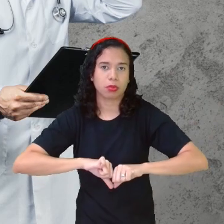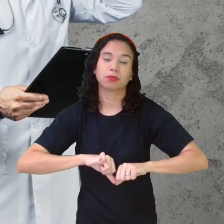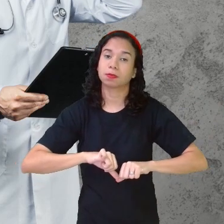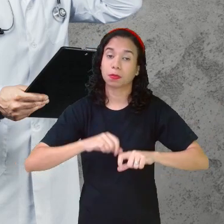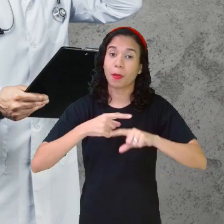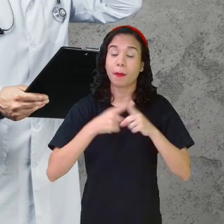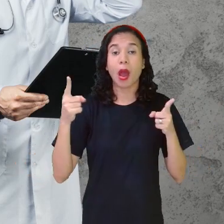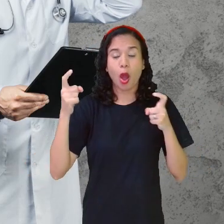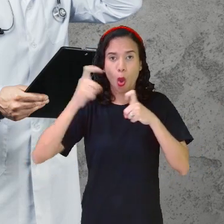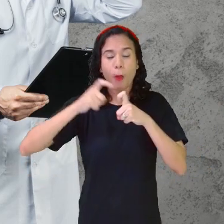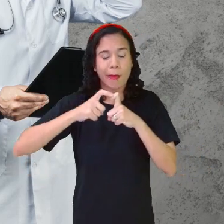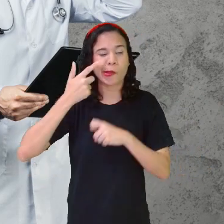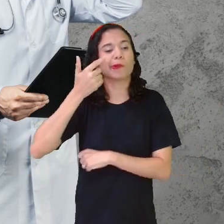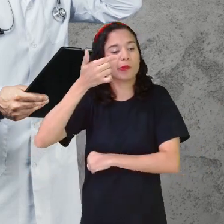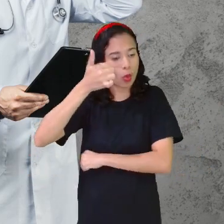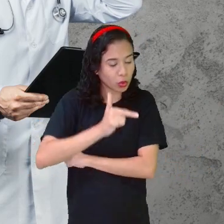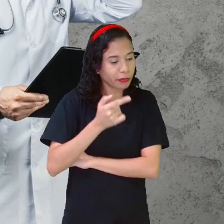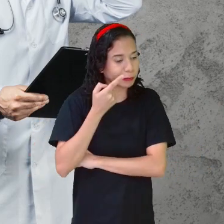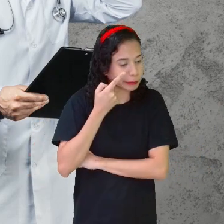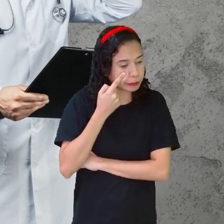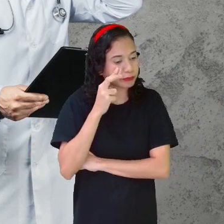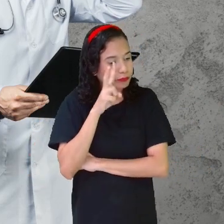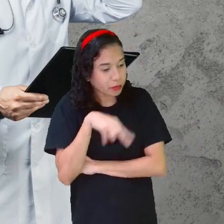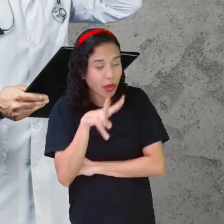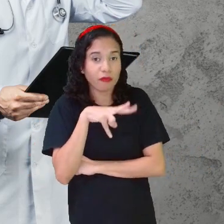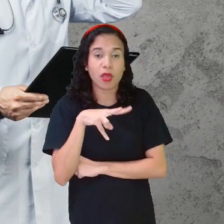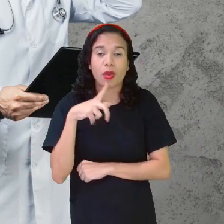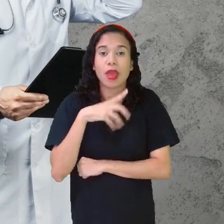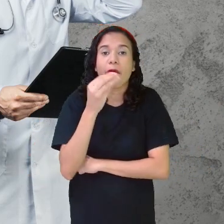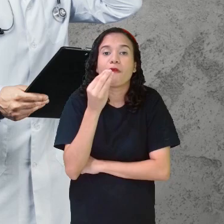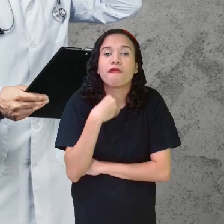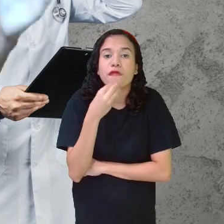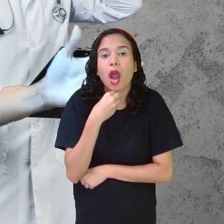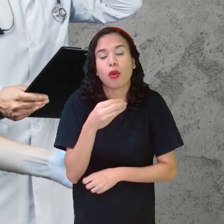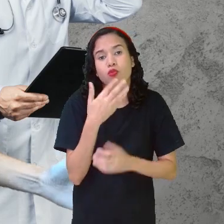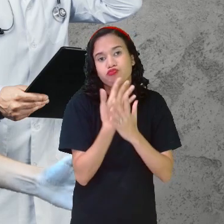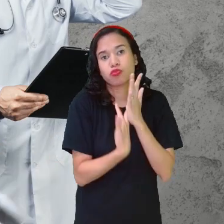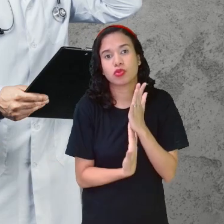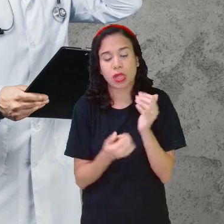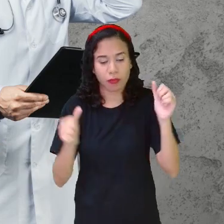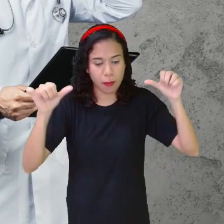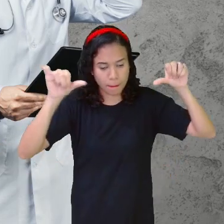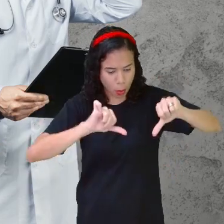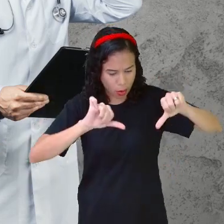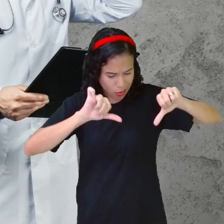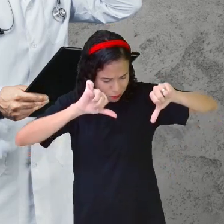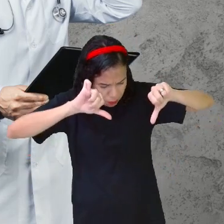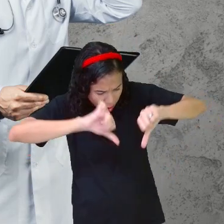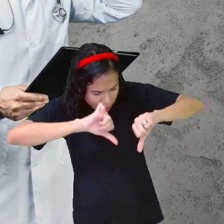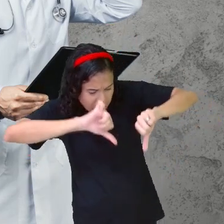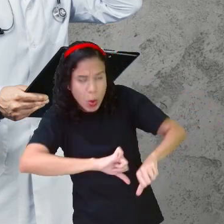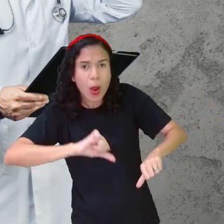O médico veio novamente e constatou uma anemia que só fazia progredir, de uma forma